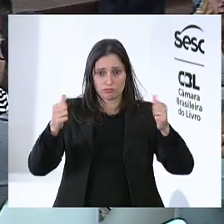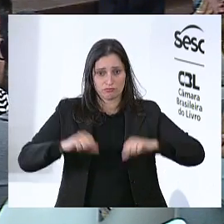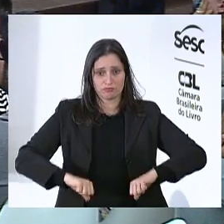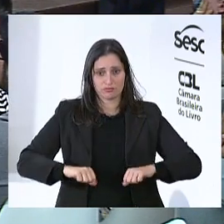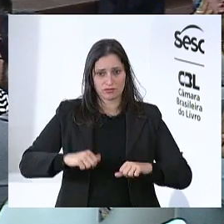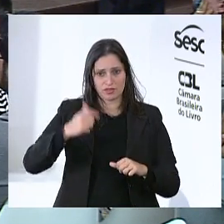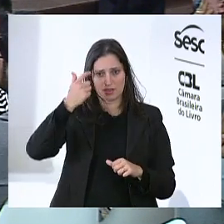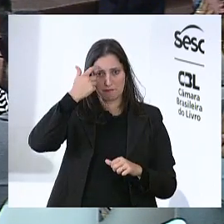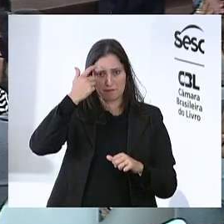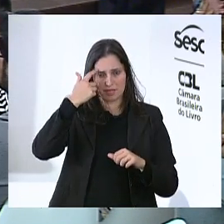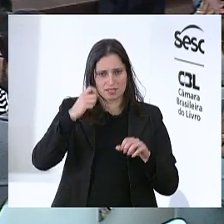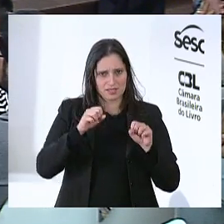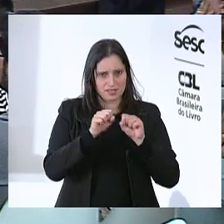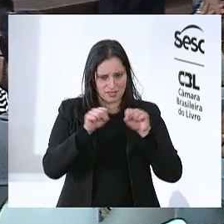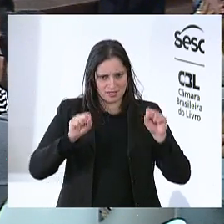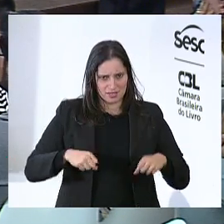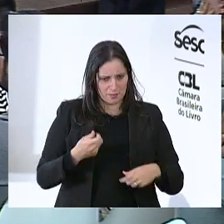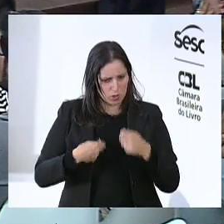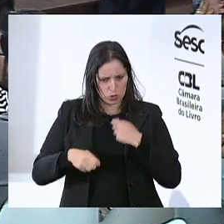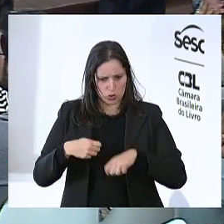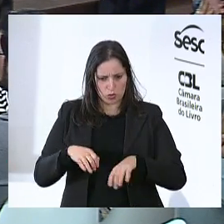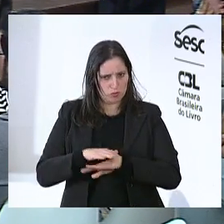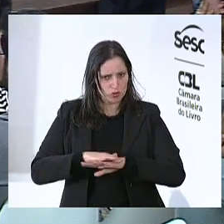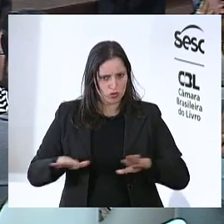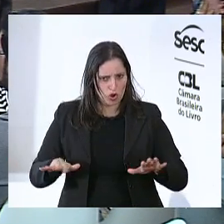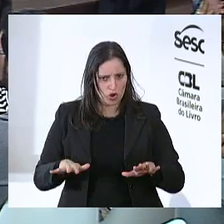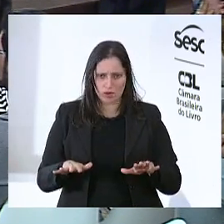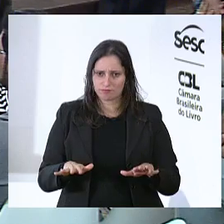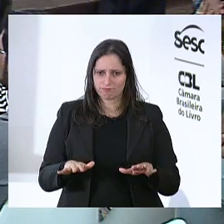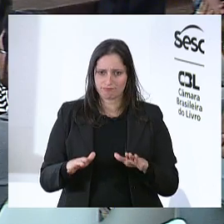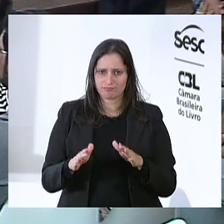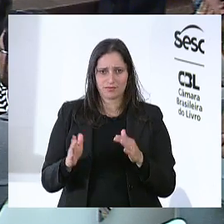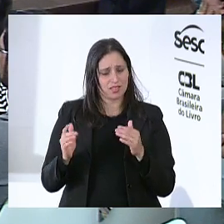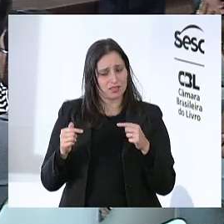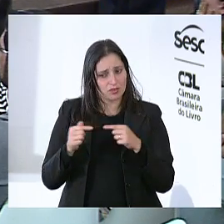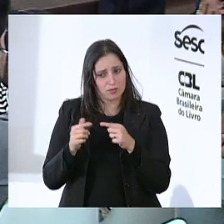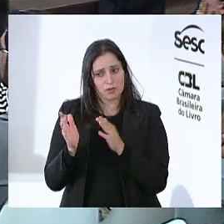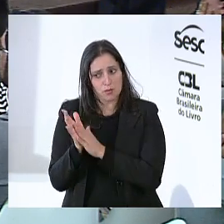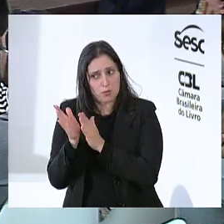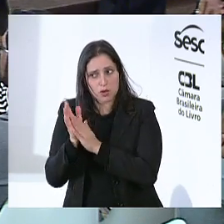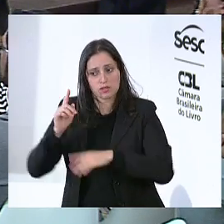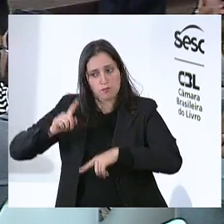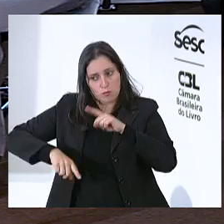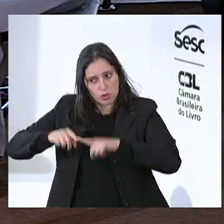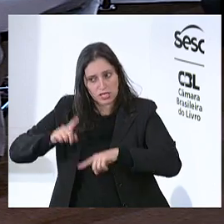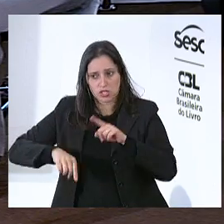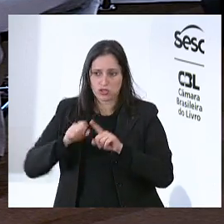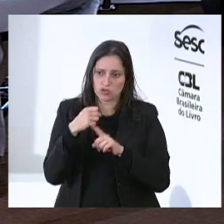sistema econômico e muito além de qualquer proposta política social.